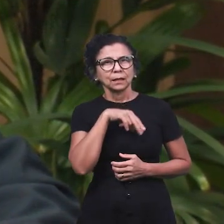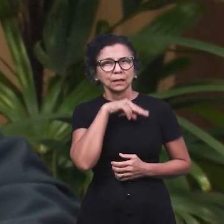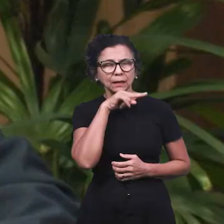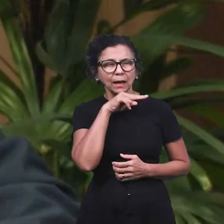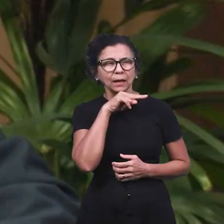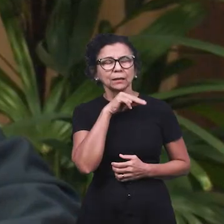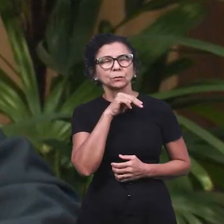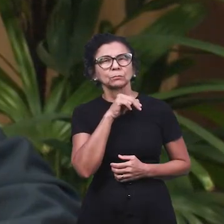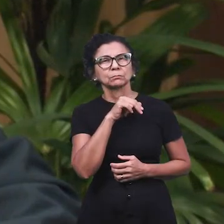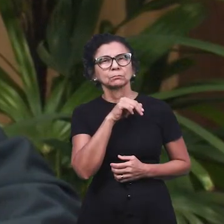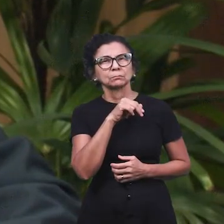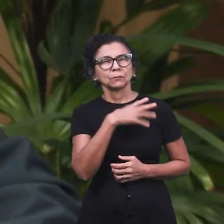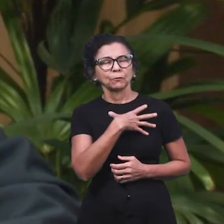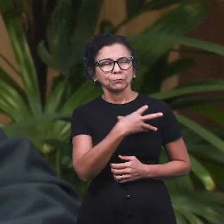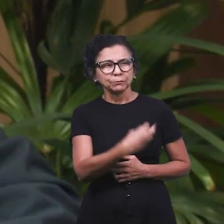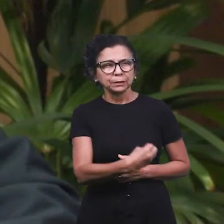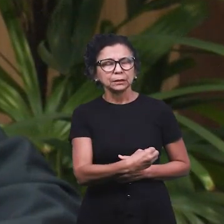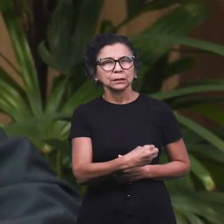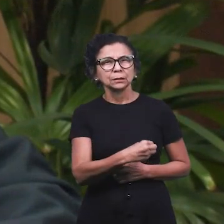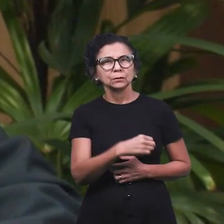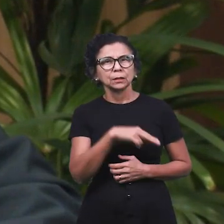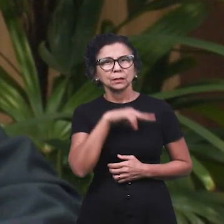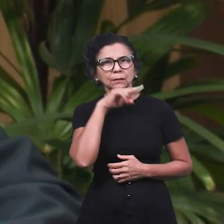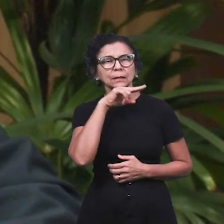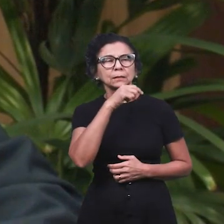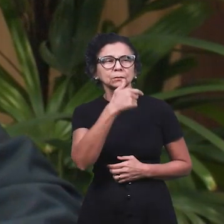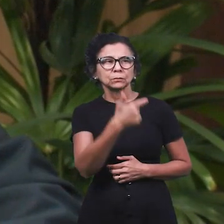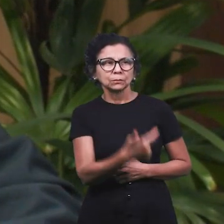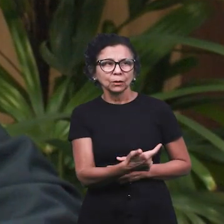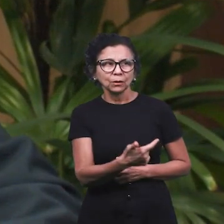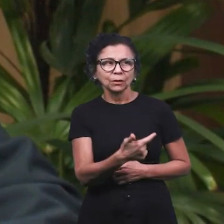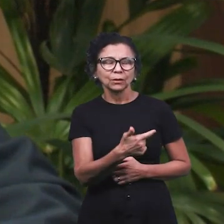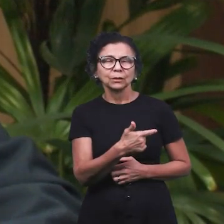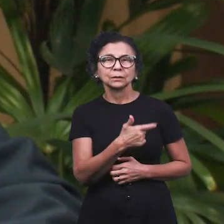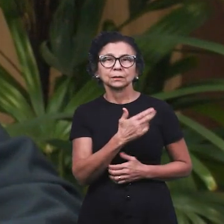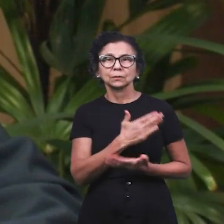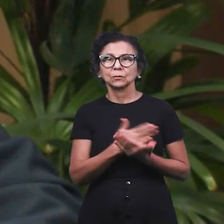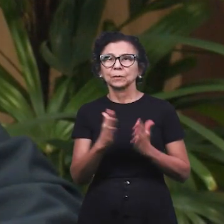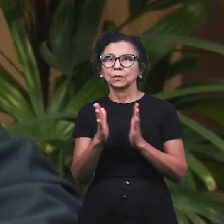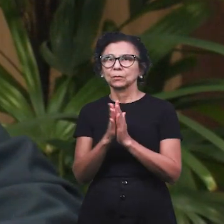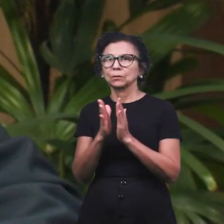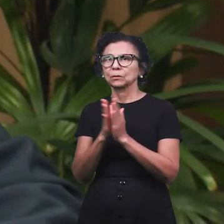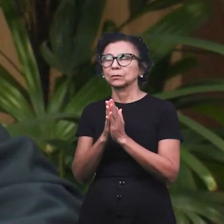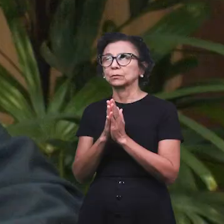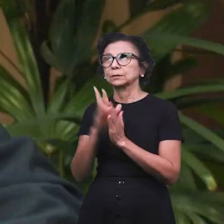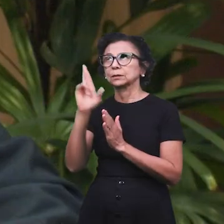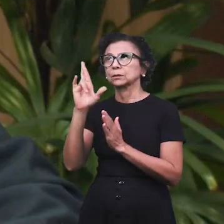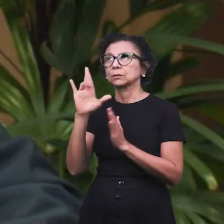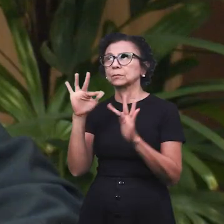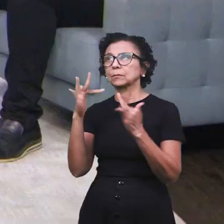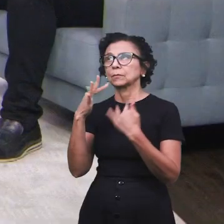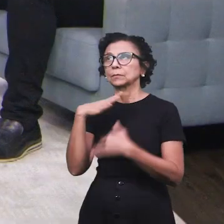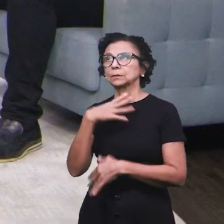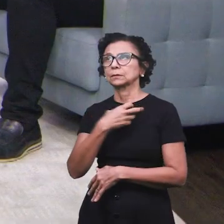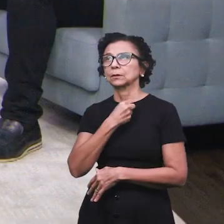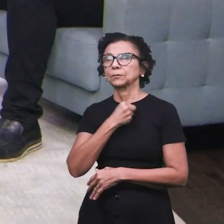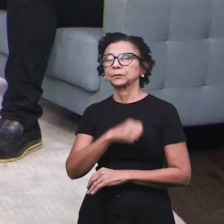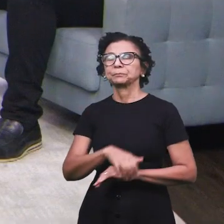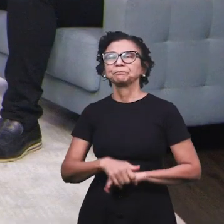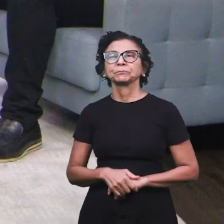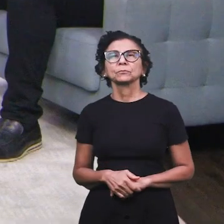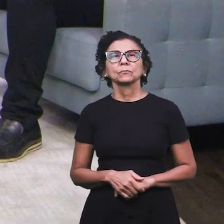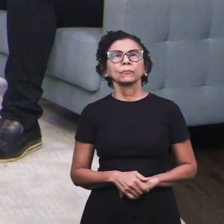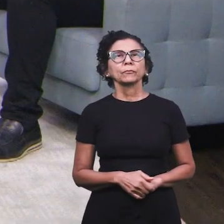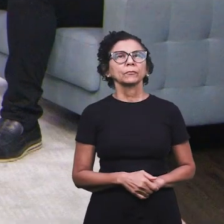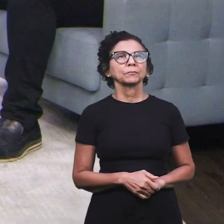bisnetos, e a oração deles, né, com sabedoria é: Senhor, salve a minha família. Glória a Jesus.